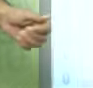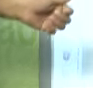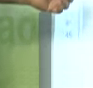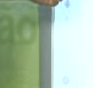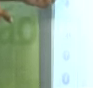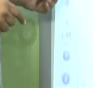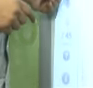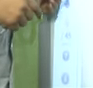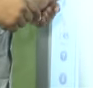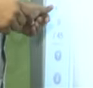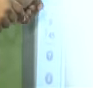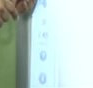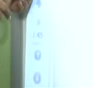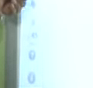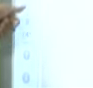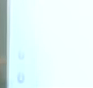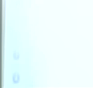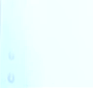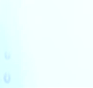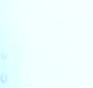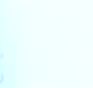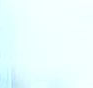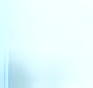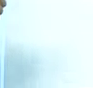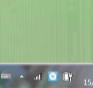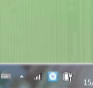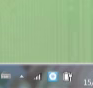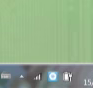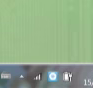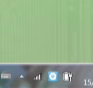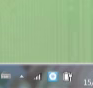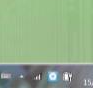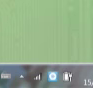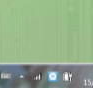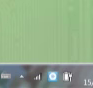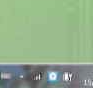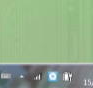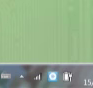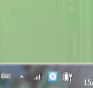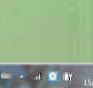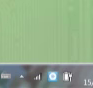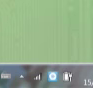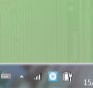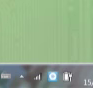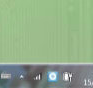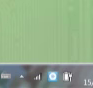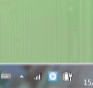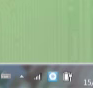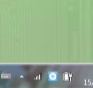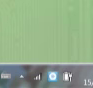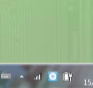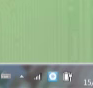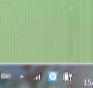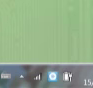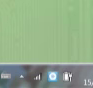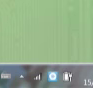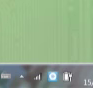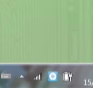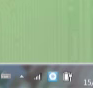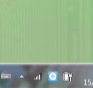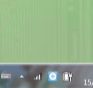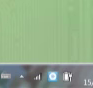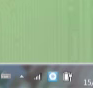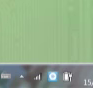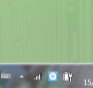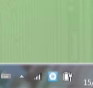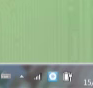vai fazer, né, voltar aqui ao anterior, não é a quantidade de neurônios que tem, a quantidade é a mesma. O que vai